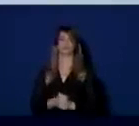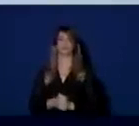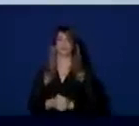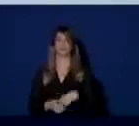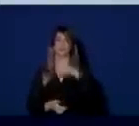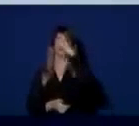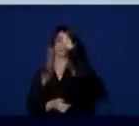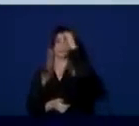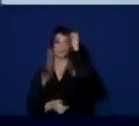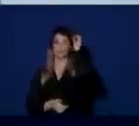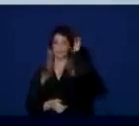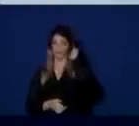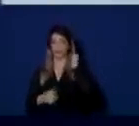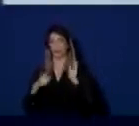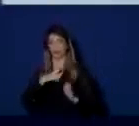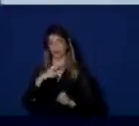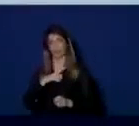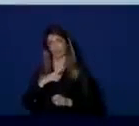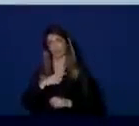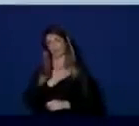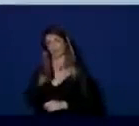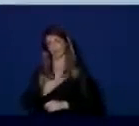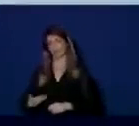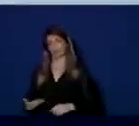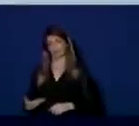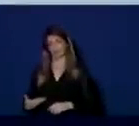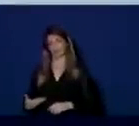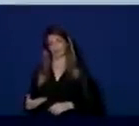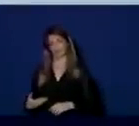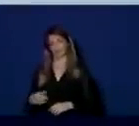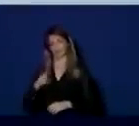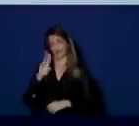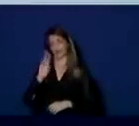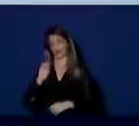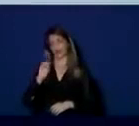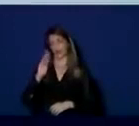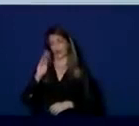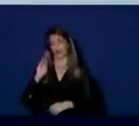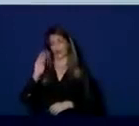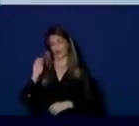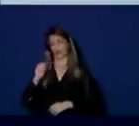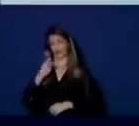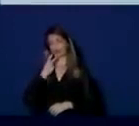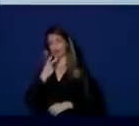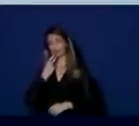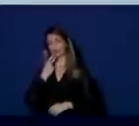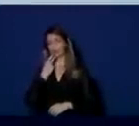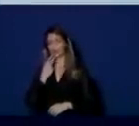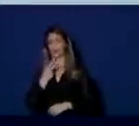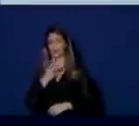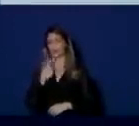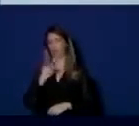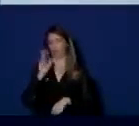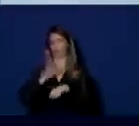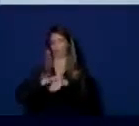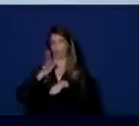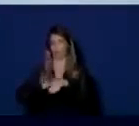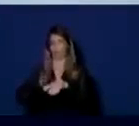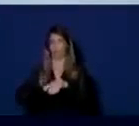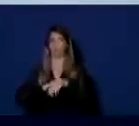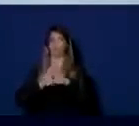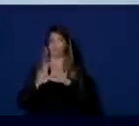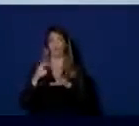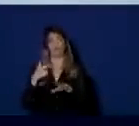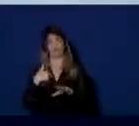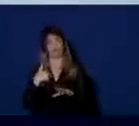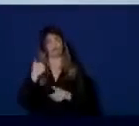alguns cenários que o próprio presidente Roberto Campos tem comentado que não se realizaram, mas, na